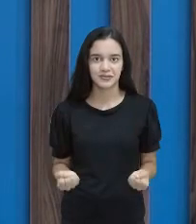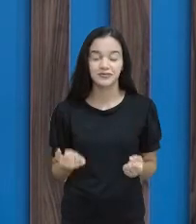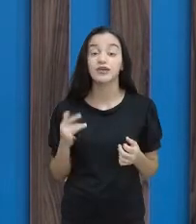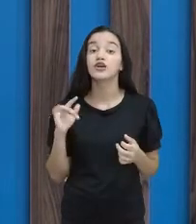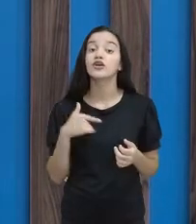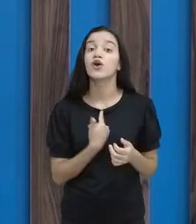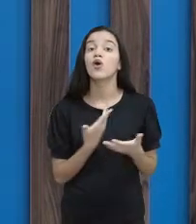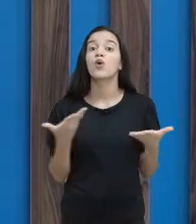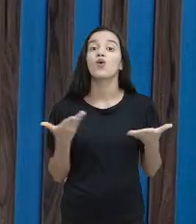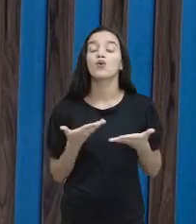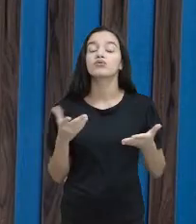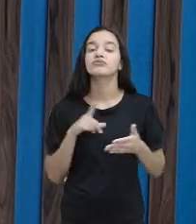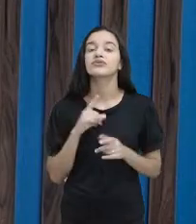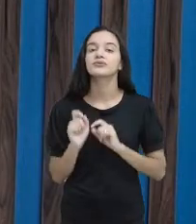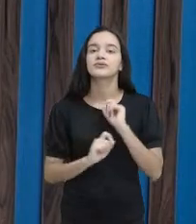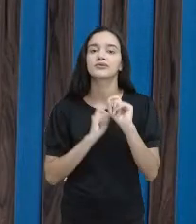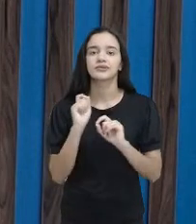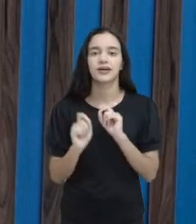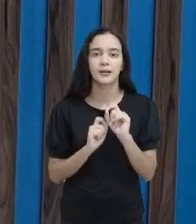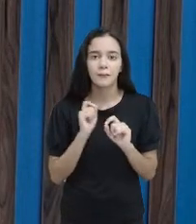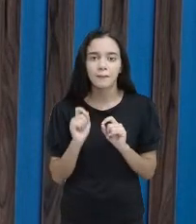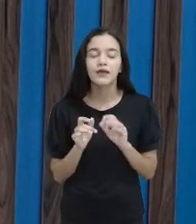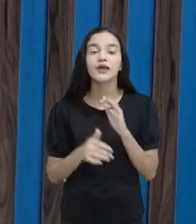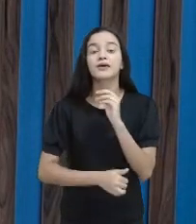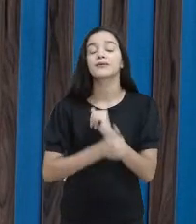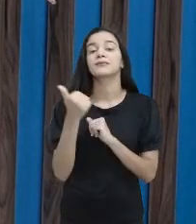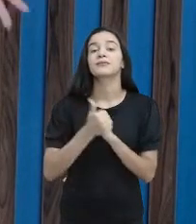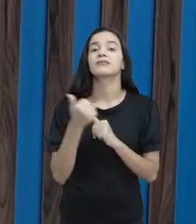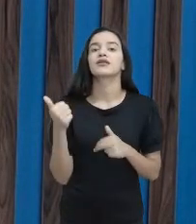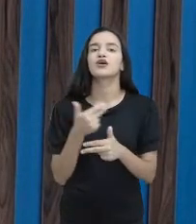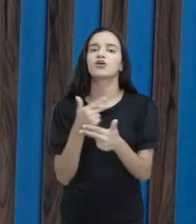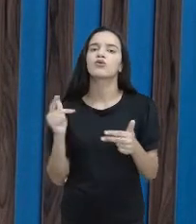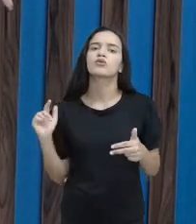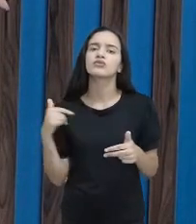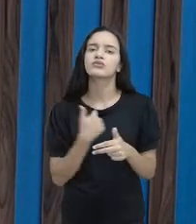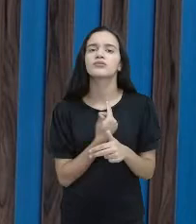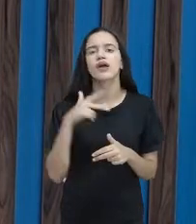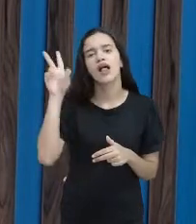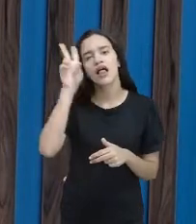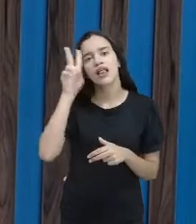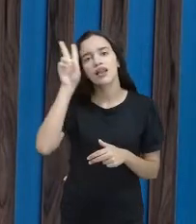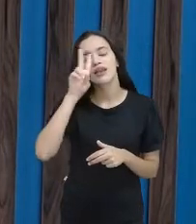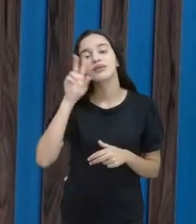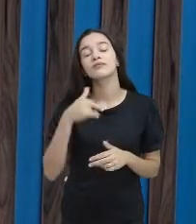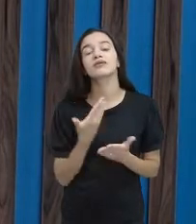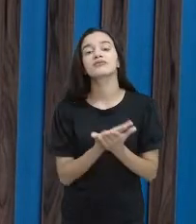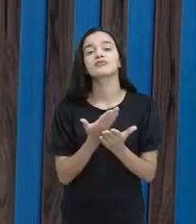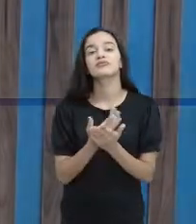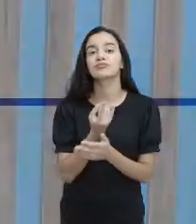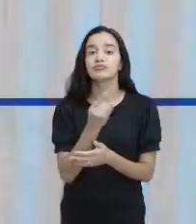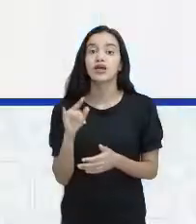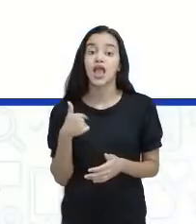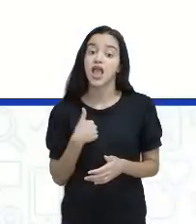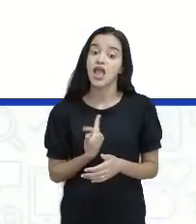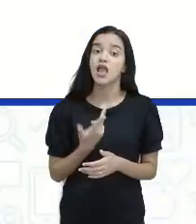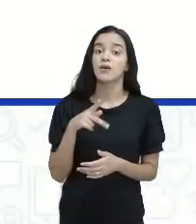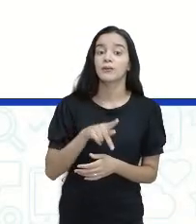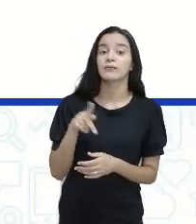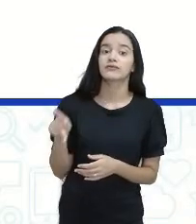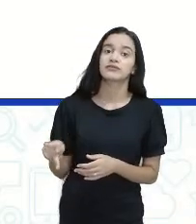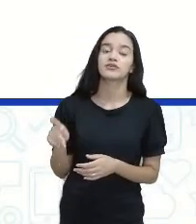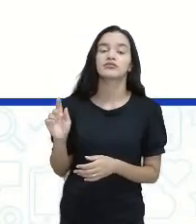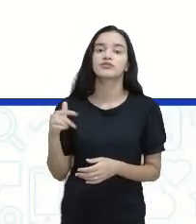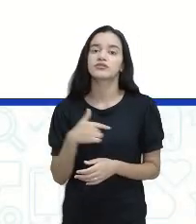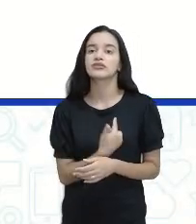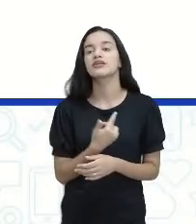que nós temos hoje? Pois é, professora. A primeira coisa a gente vai lembrar o que foi que a gente viu na última aula, né? Eu e a professora Isabel estávamos